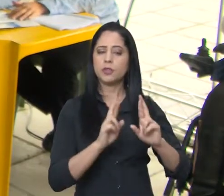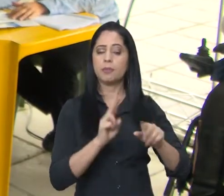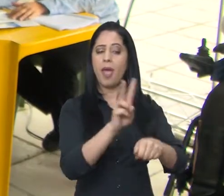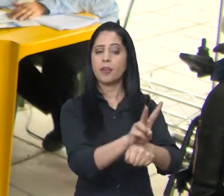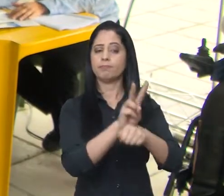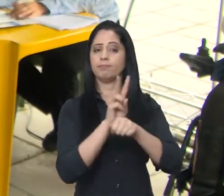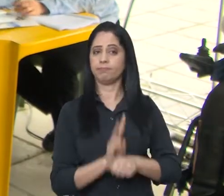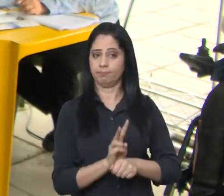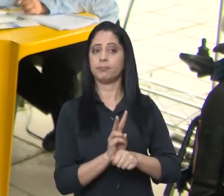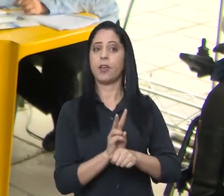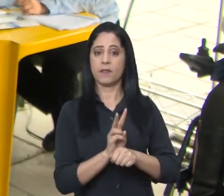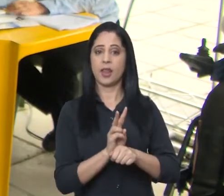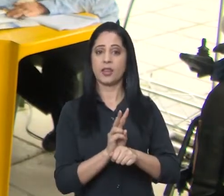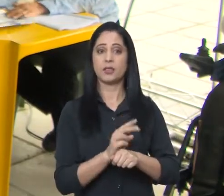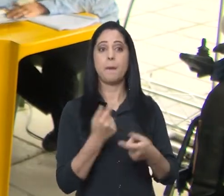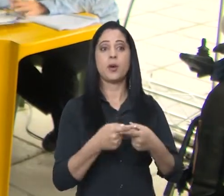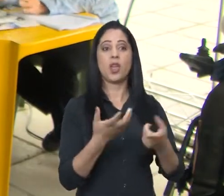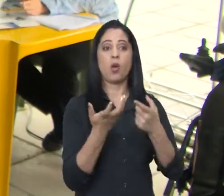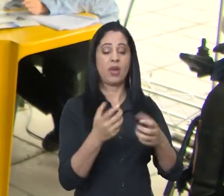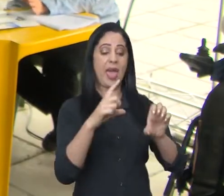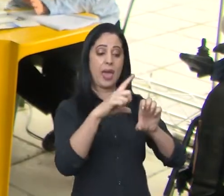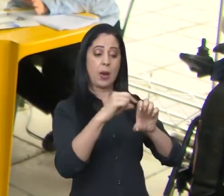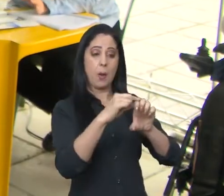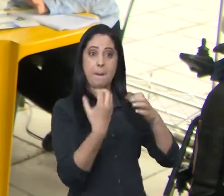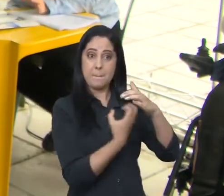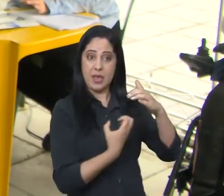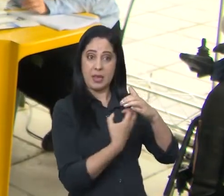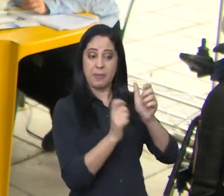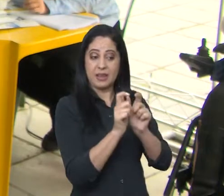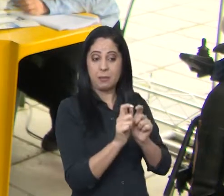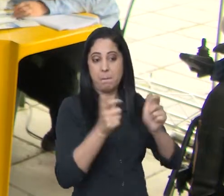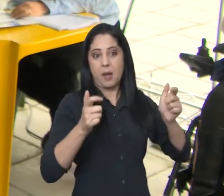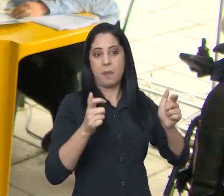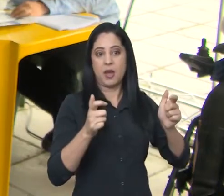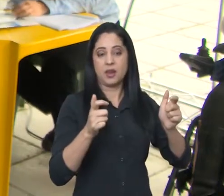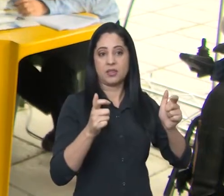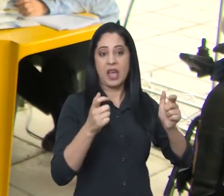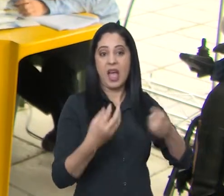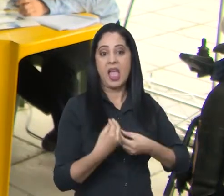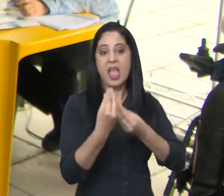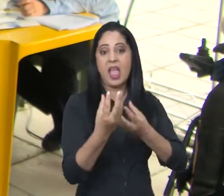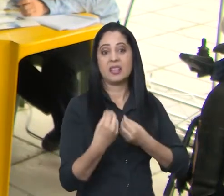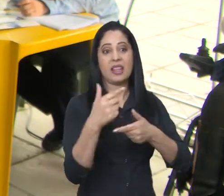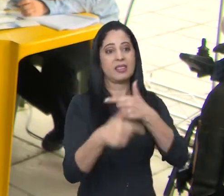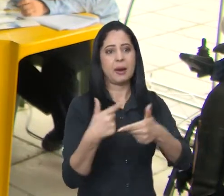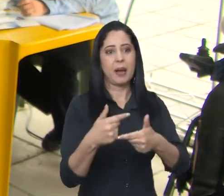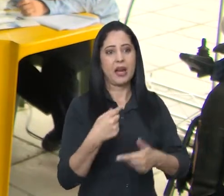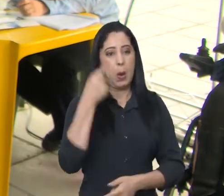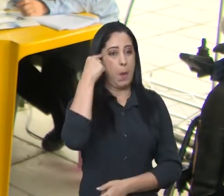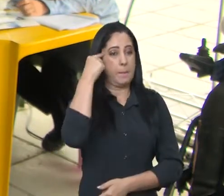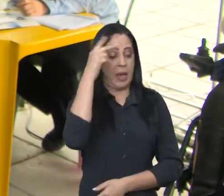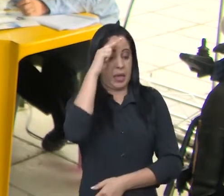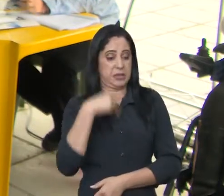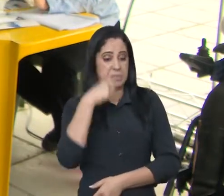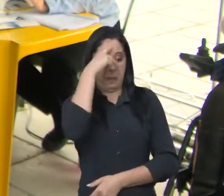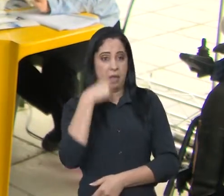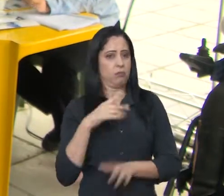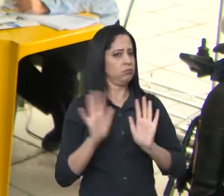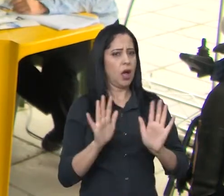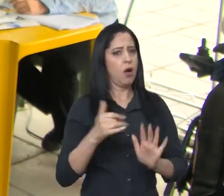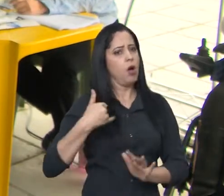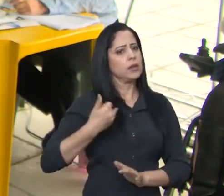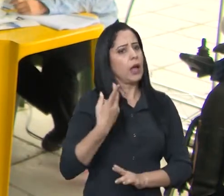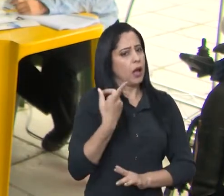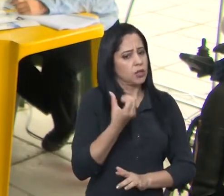um valor que seja suficiente para me ampliar o meu trabalho e dar trabalho para as pessoas que estão junto comigo, porque eu não penso em mim.